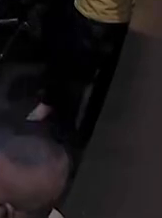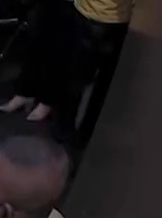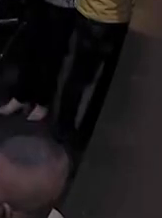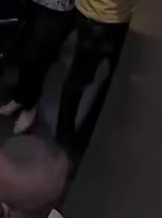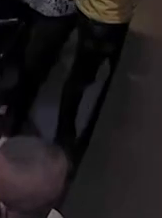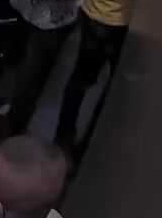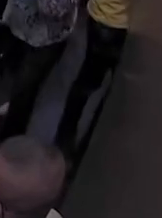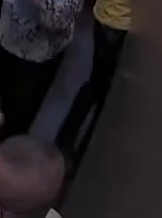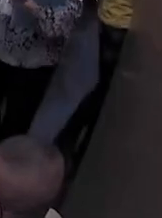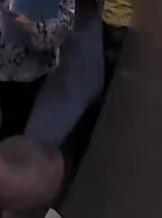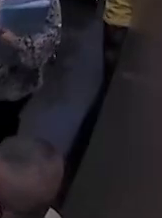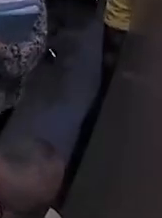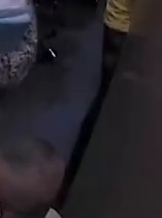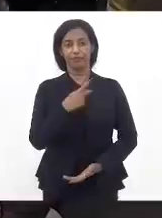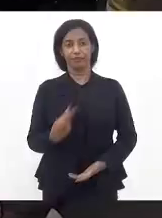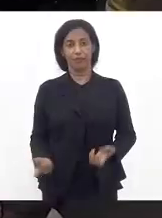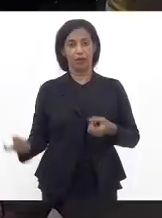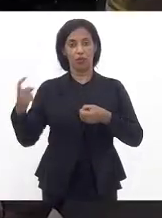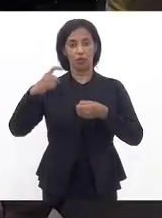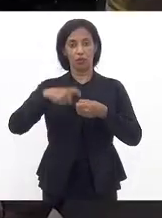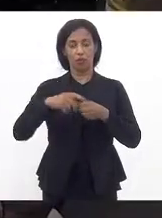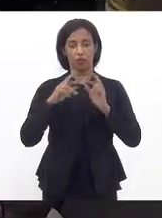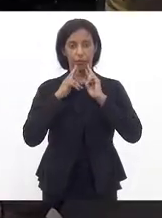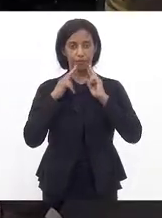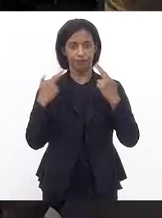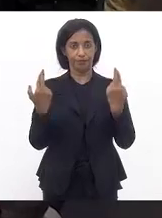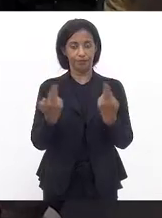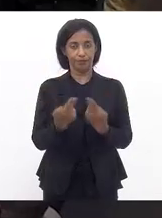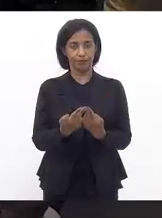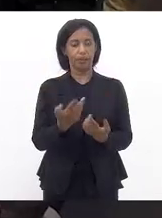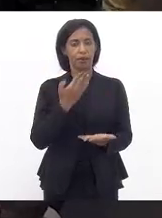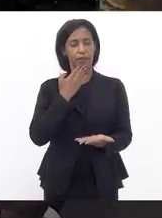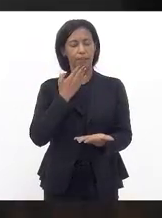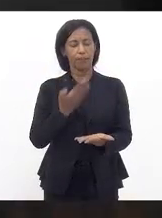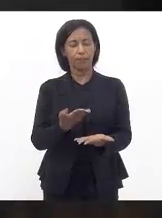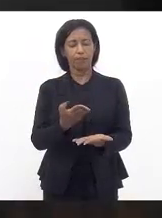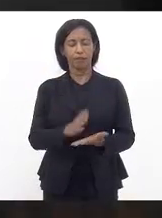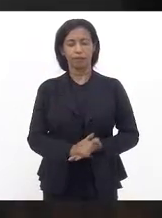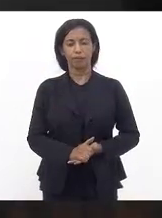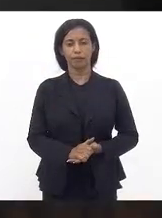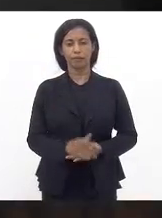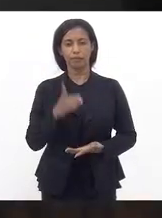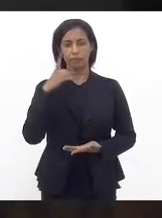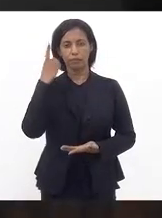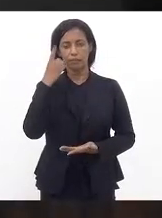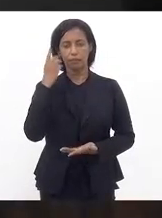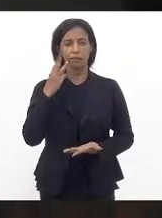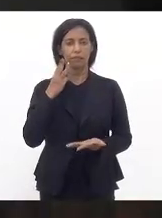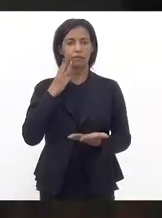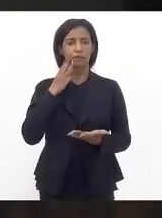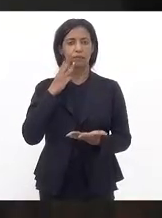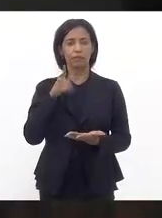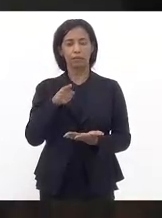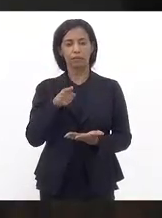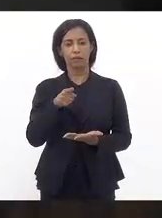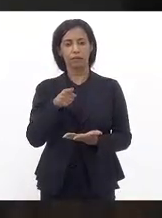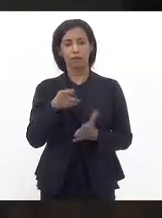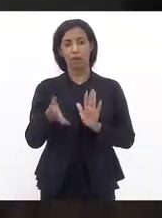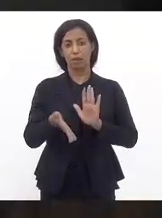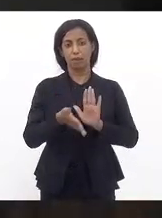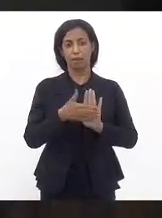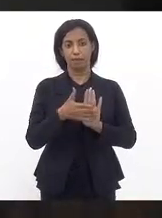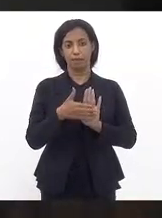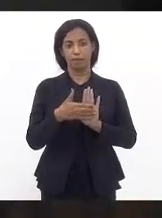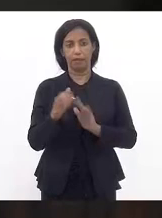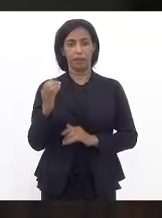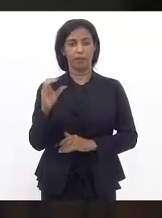e a presidência retorna a sessão pediria ao Deputado Roberto Carneiro que está dando